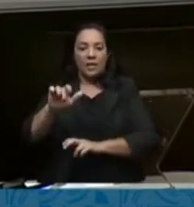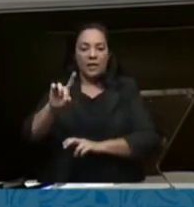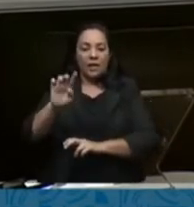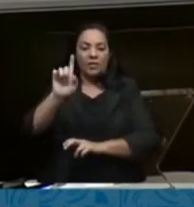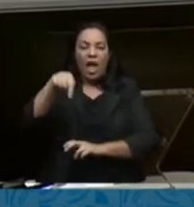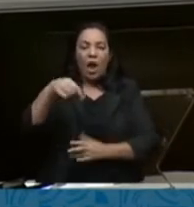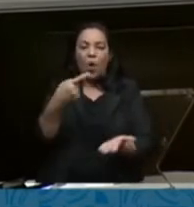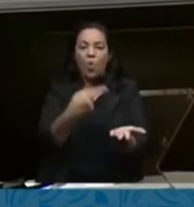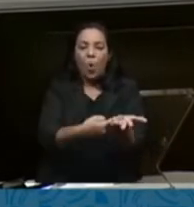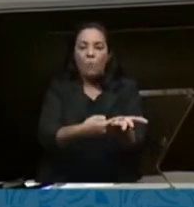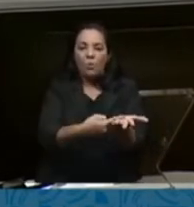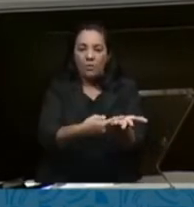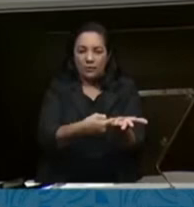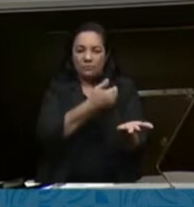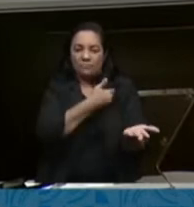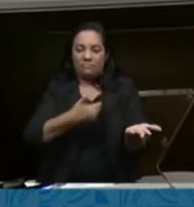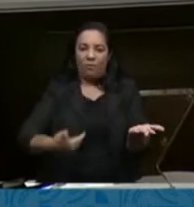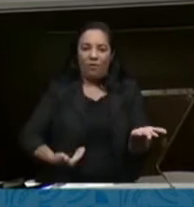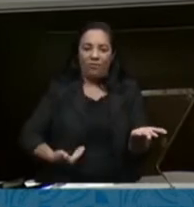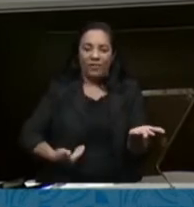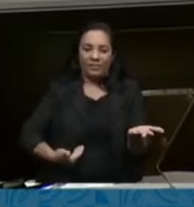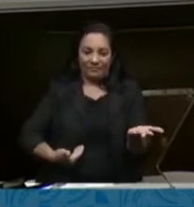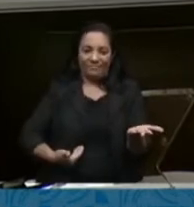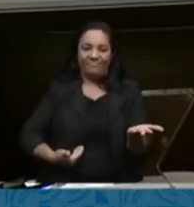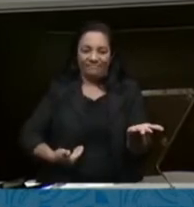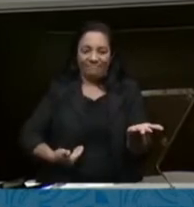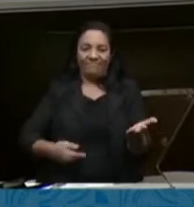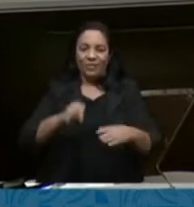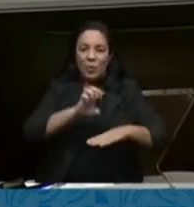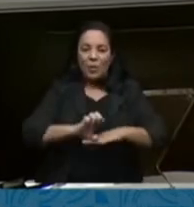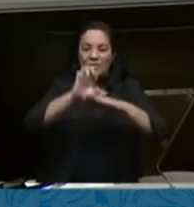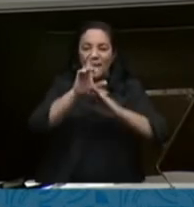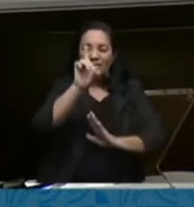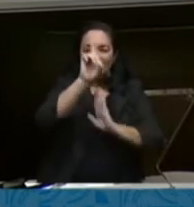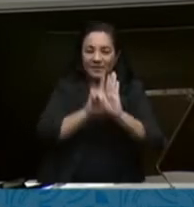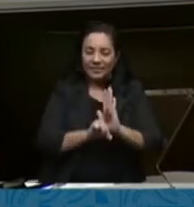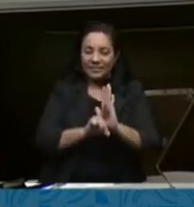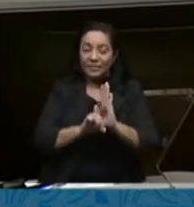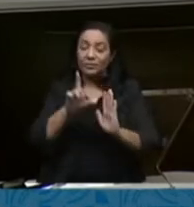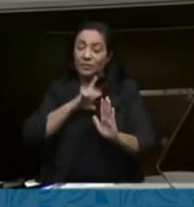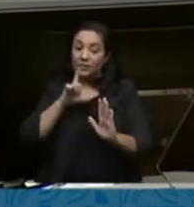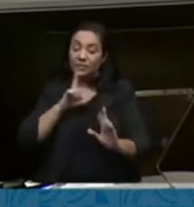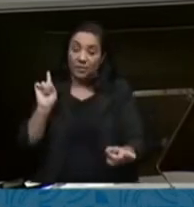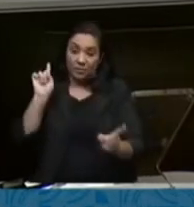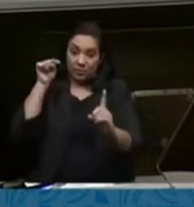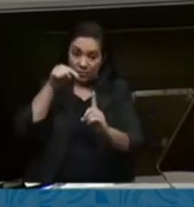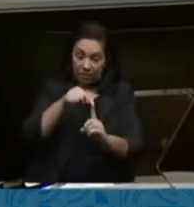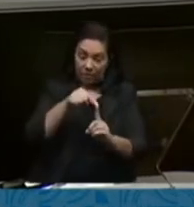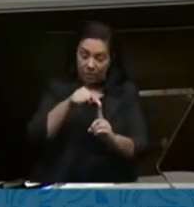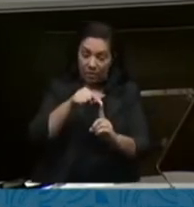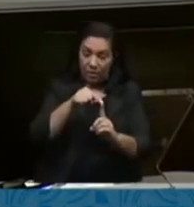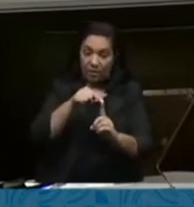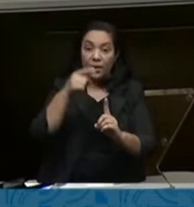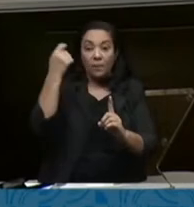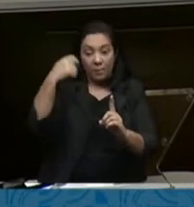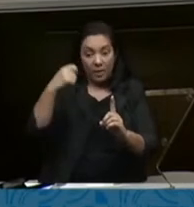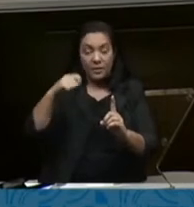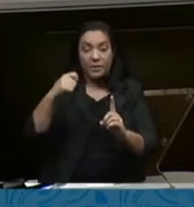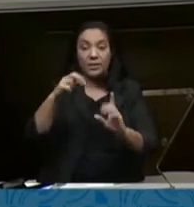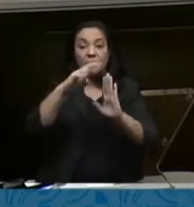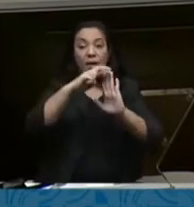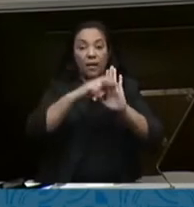estado de direito que tem como vetor institucional e normativo a observância das regras